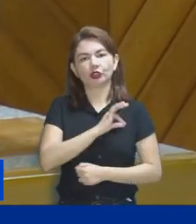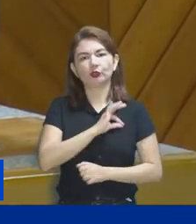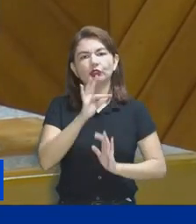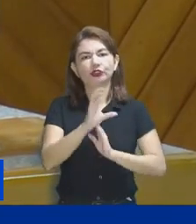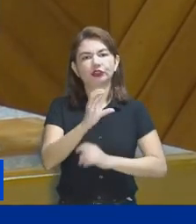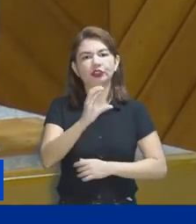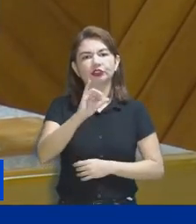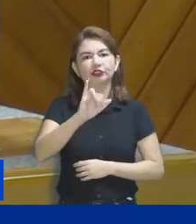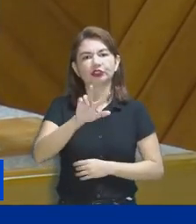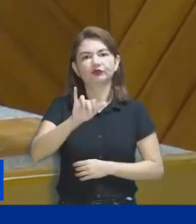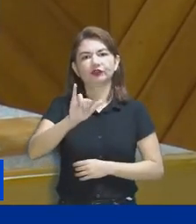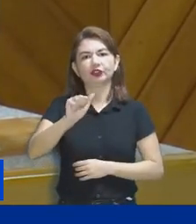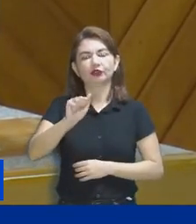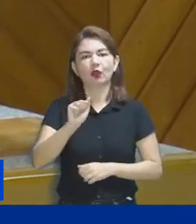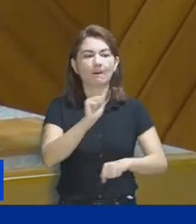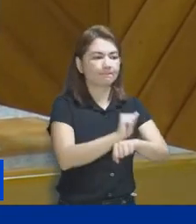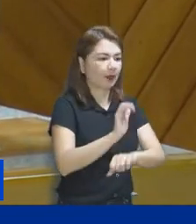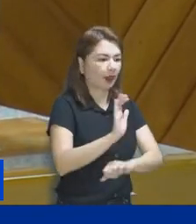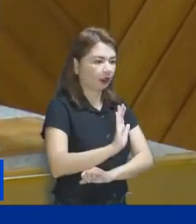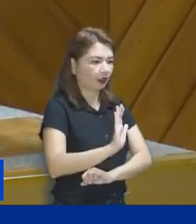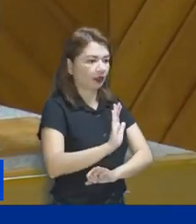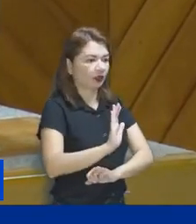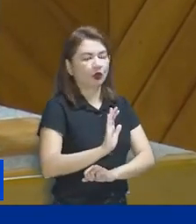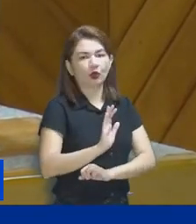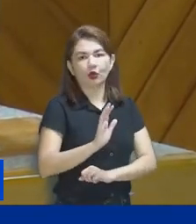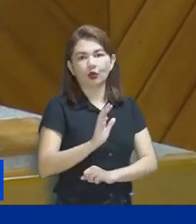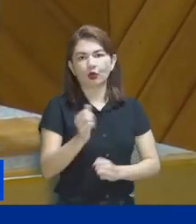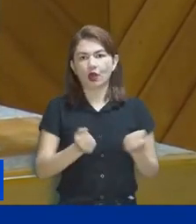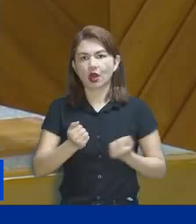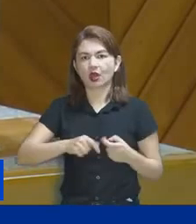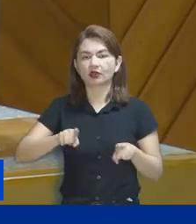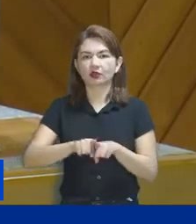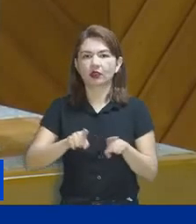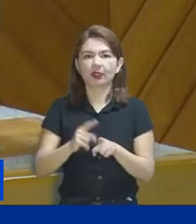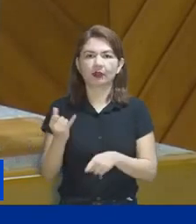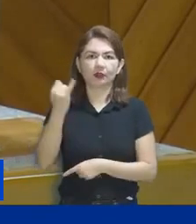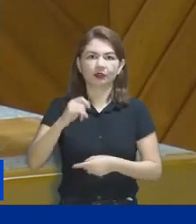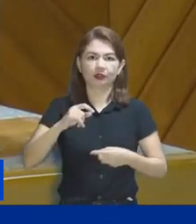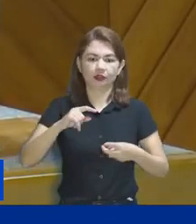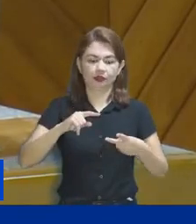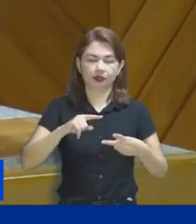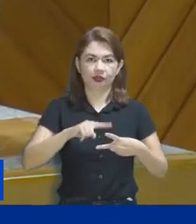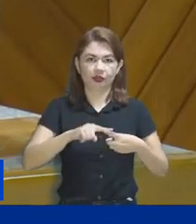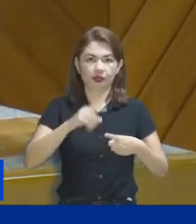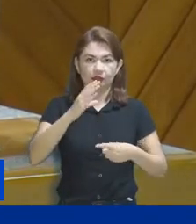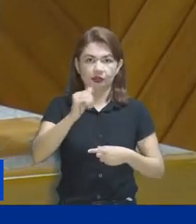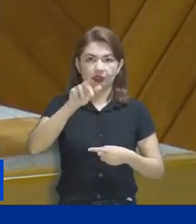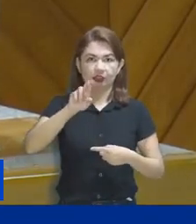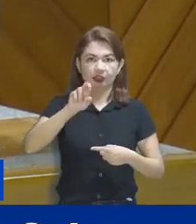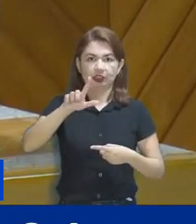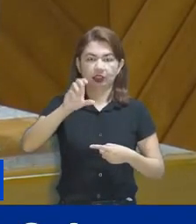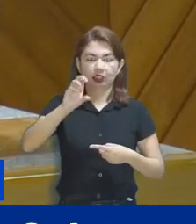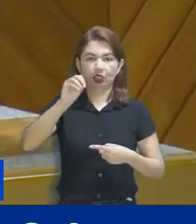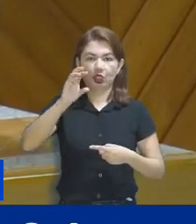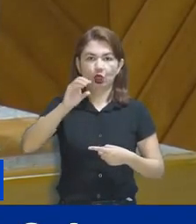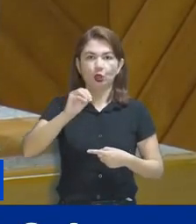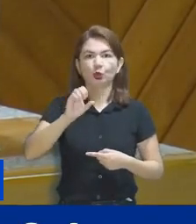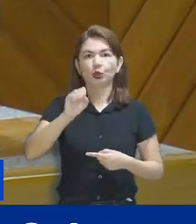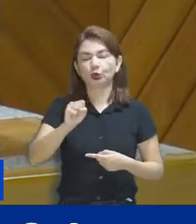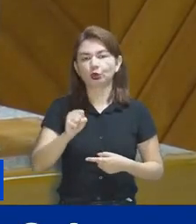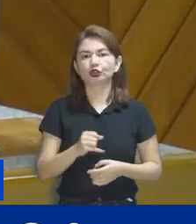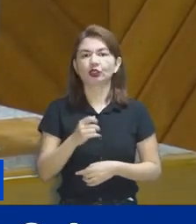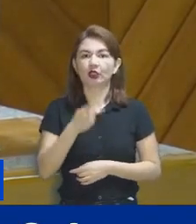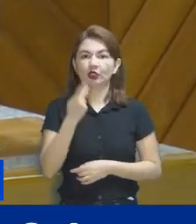mesmo sentido, de relevante, Carlos Eduardo Viana Medeiros declarou que